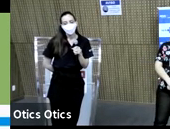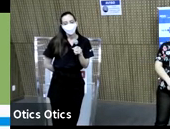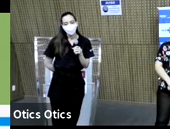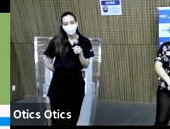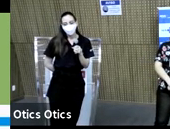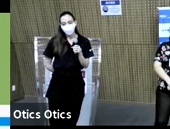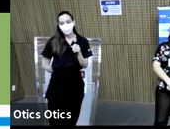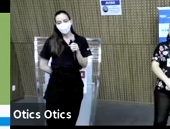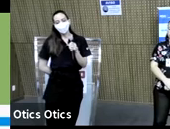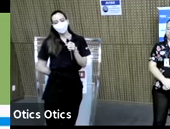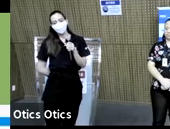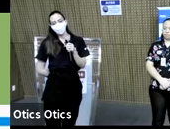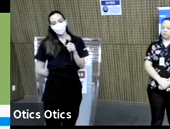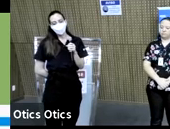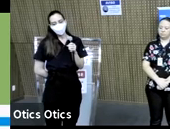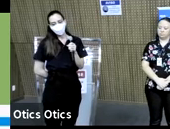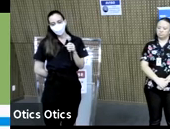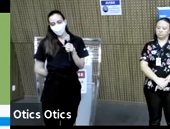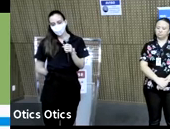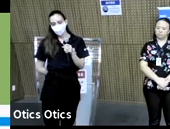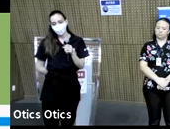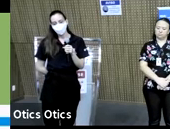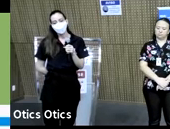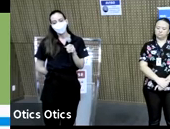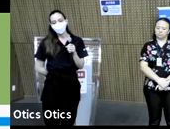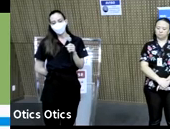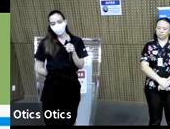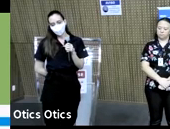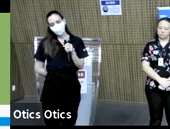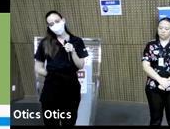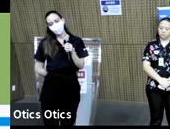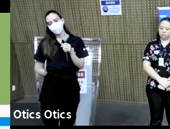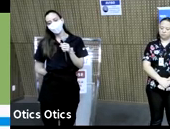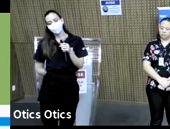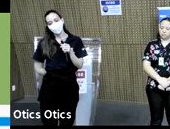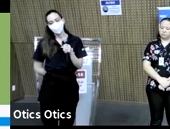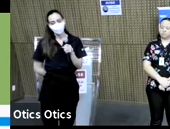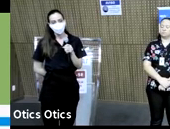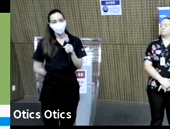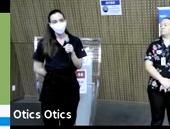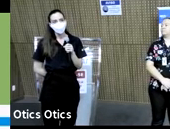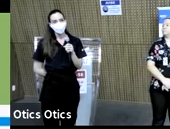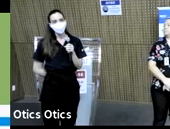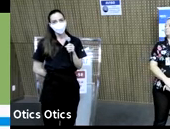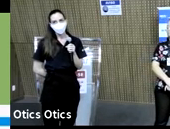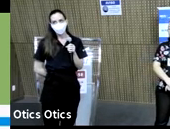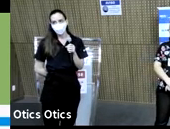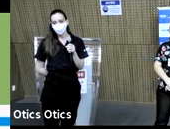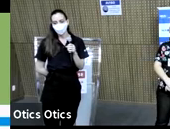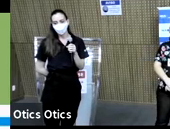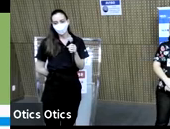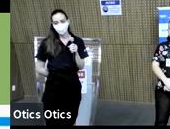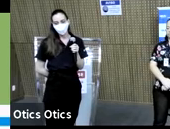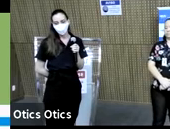Saúde do homem, então, tanto médica quanto de enfermagem, em visitas, a gente tem uma porcentagem boa também